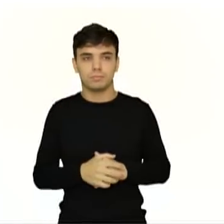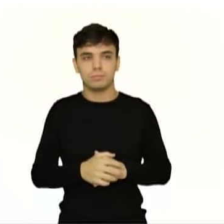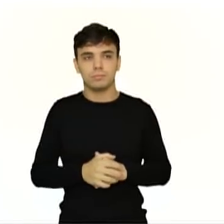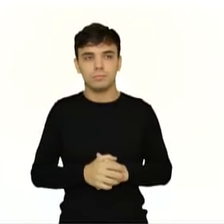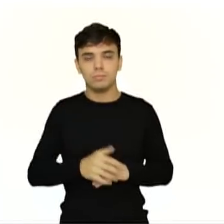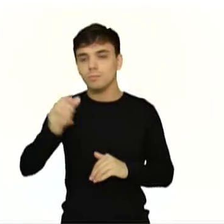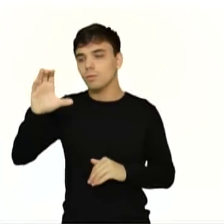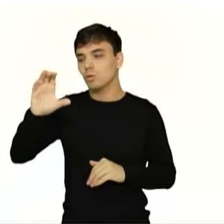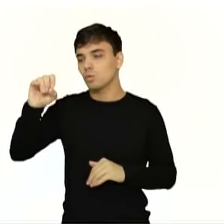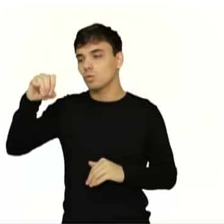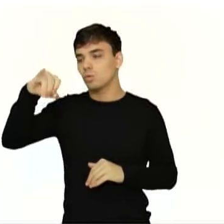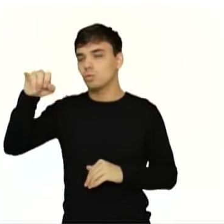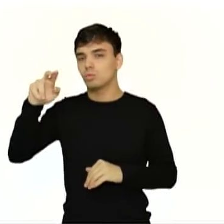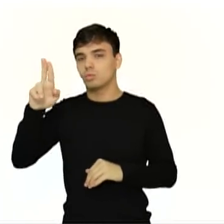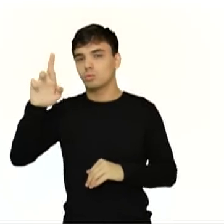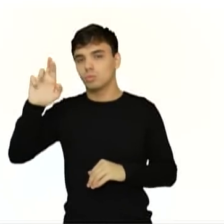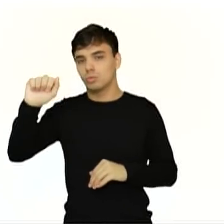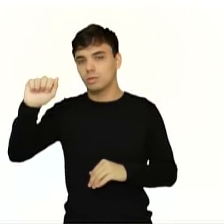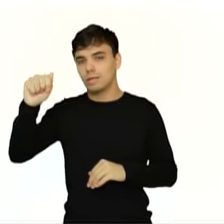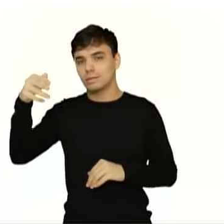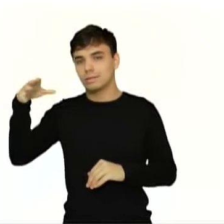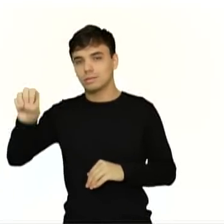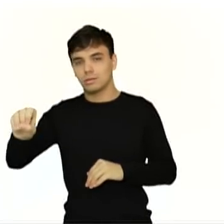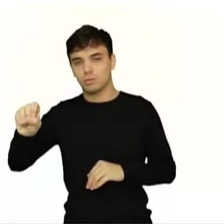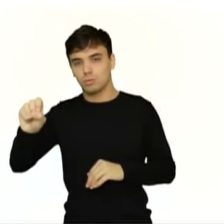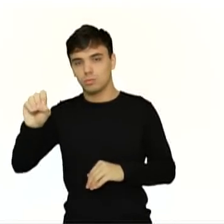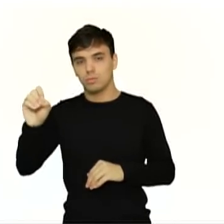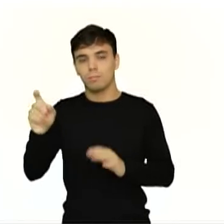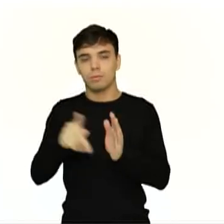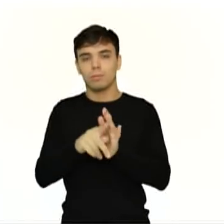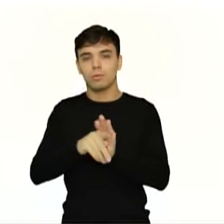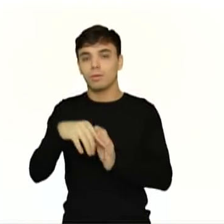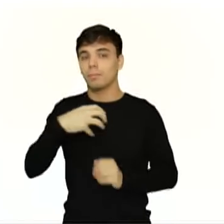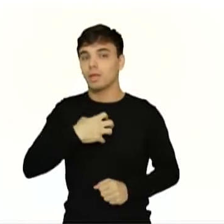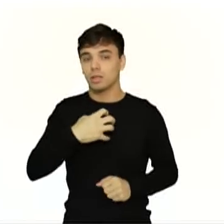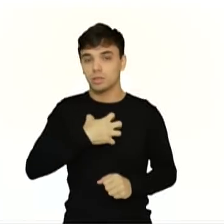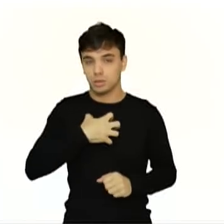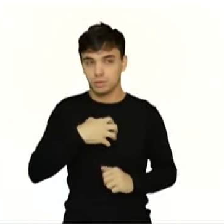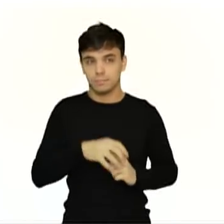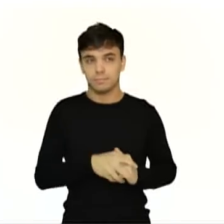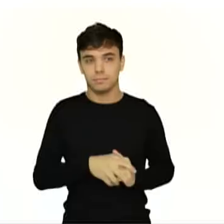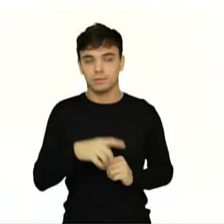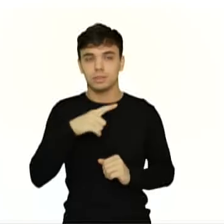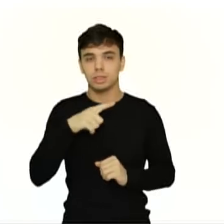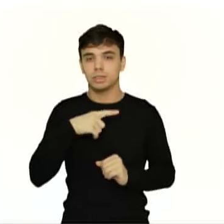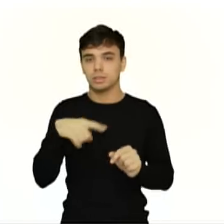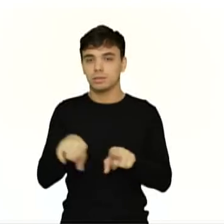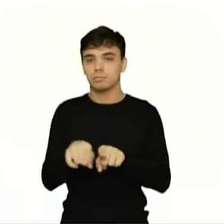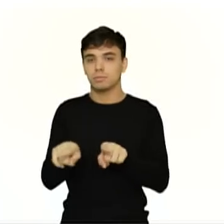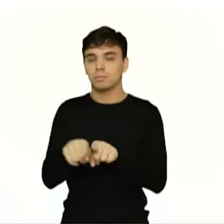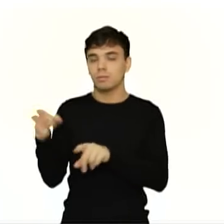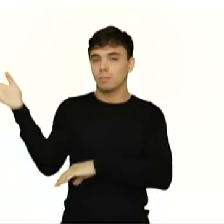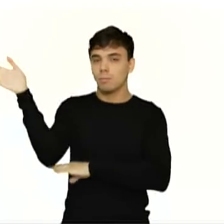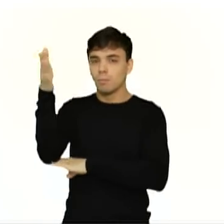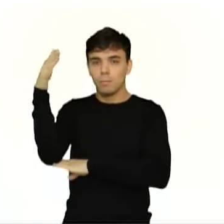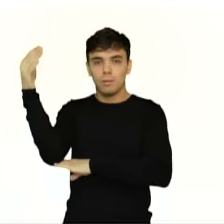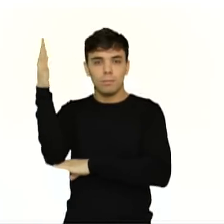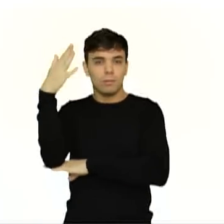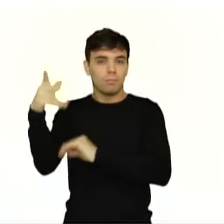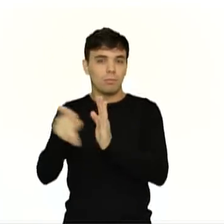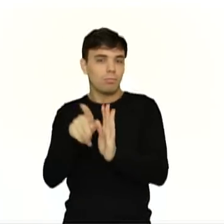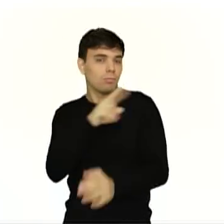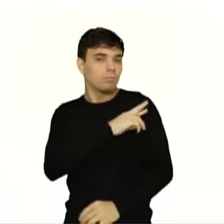território aqui, que na época era a capitania da Bahia, tá? E eles vão até proclamar uma bandeira da República